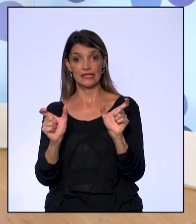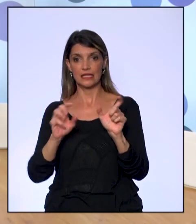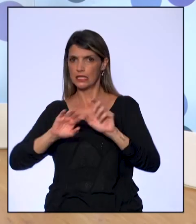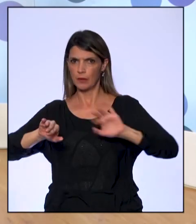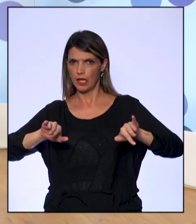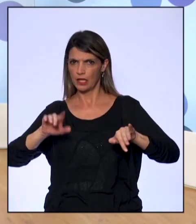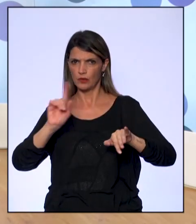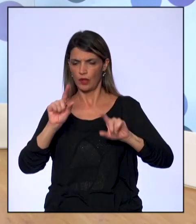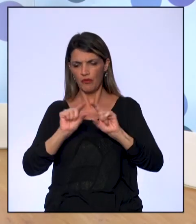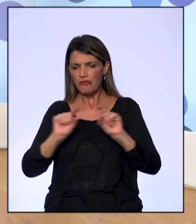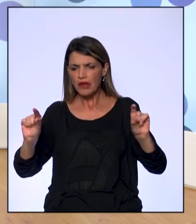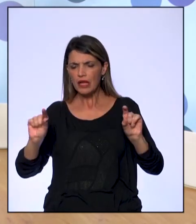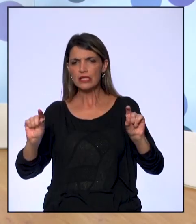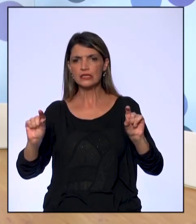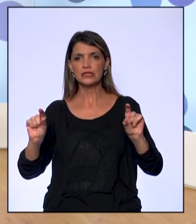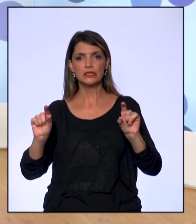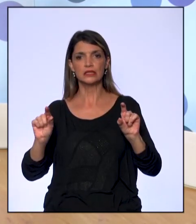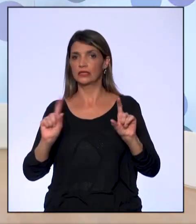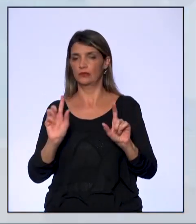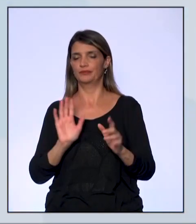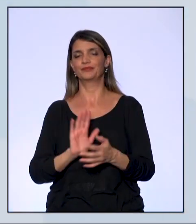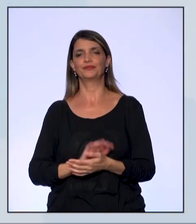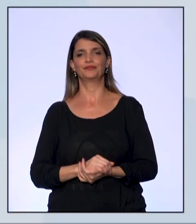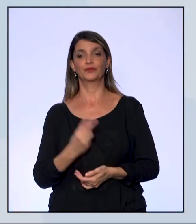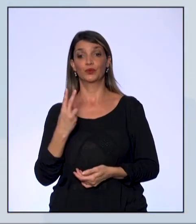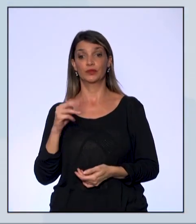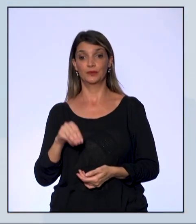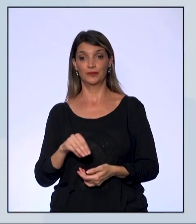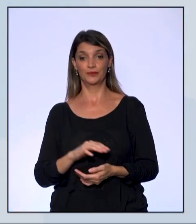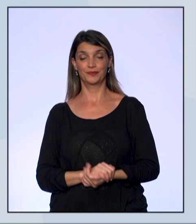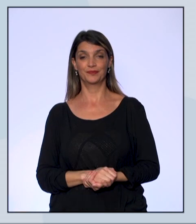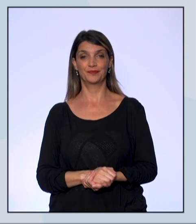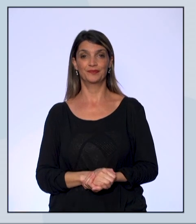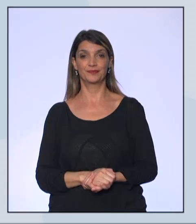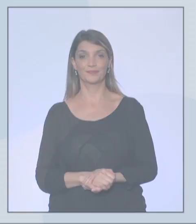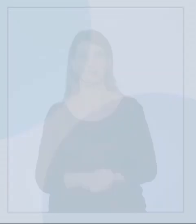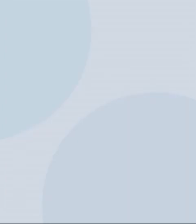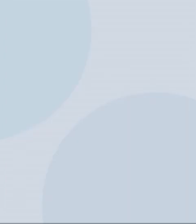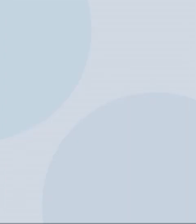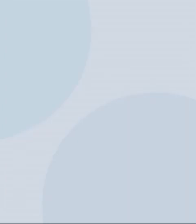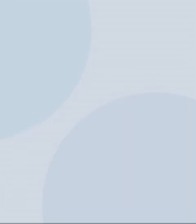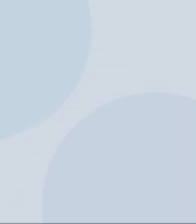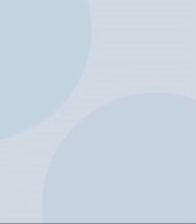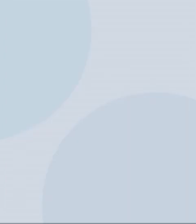não da expressão exatamente então vamos 12 minutos sem chefe